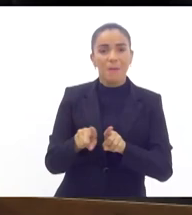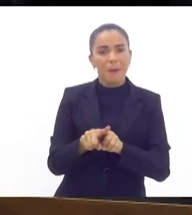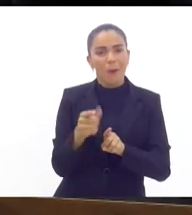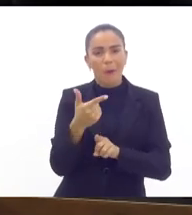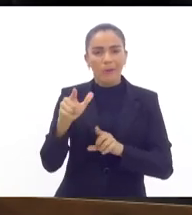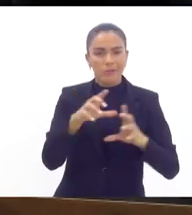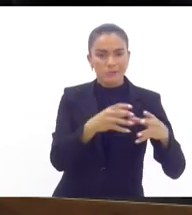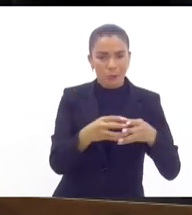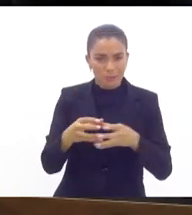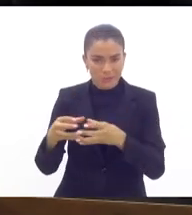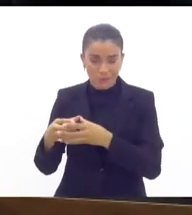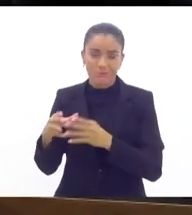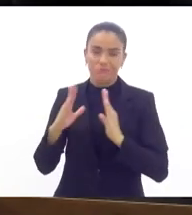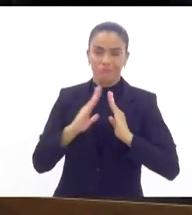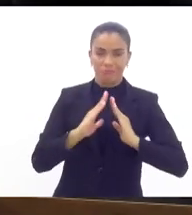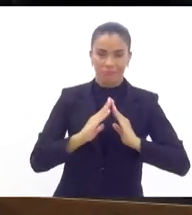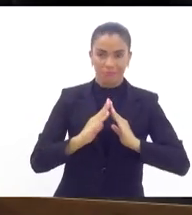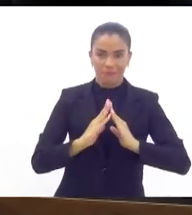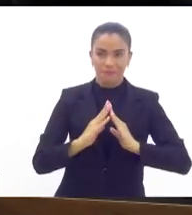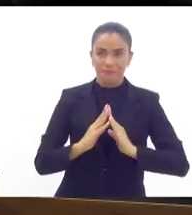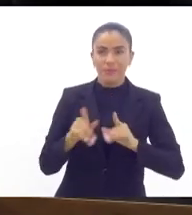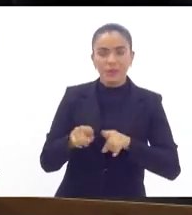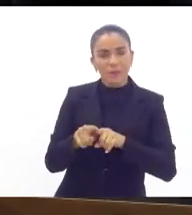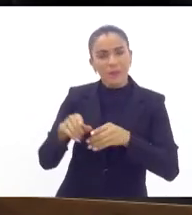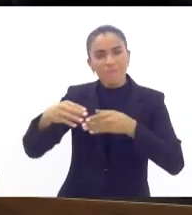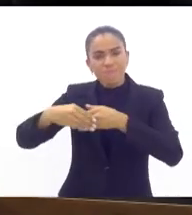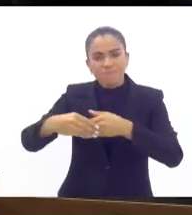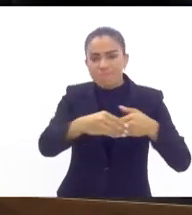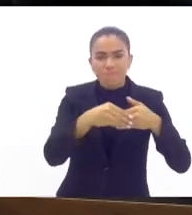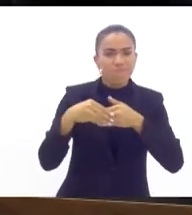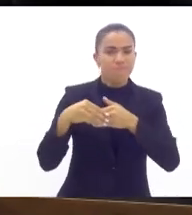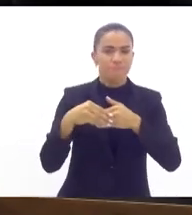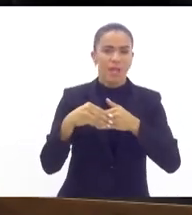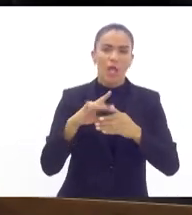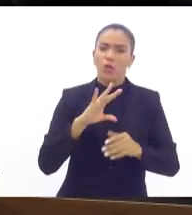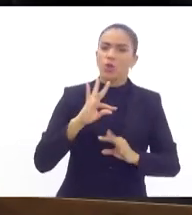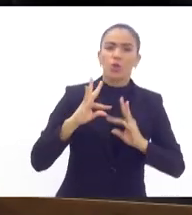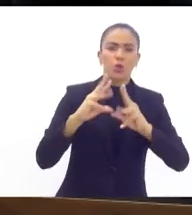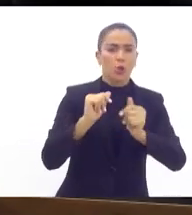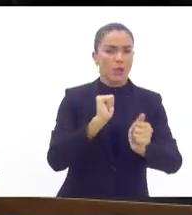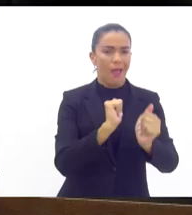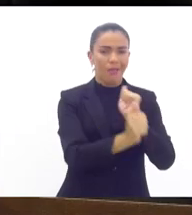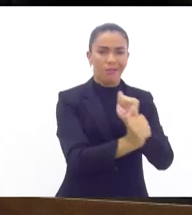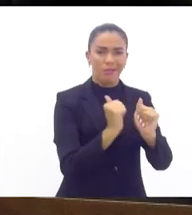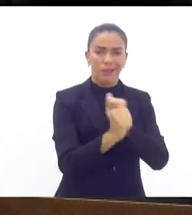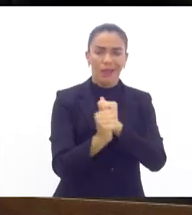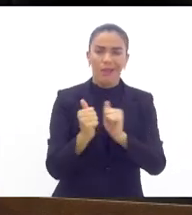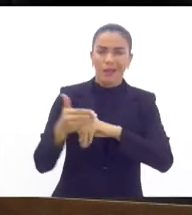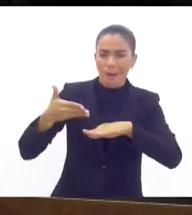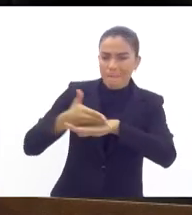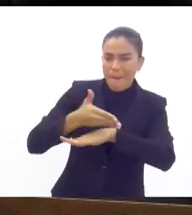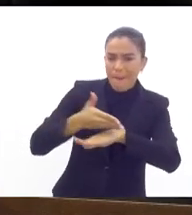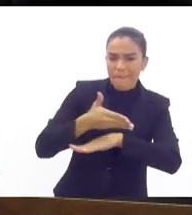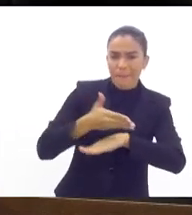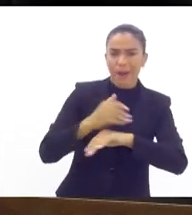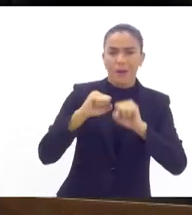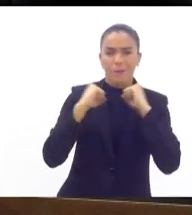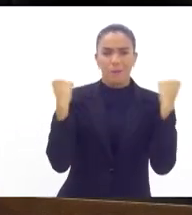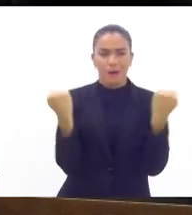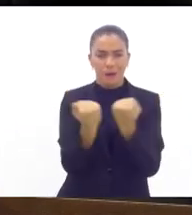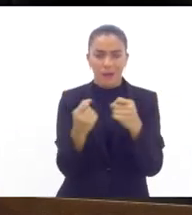e aqui cumprimento também a todos os desportistas aqueles que utilizam o Maracanã aqueles que